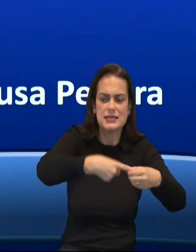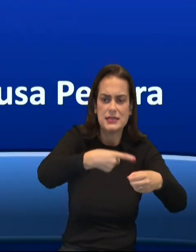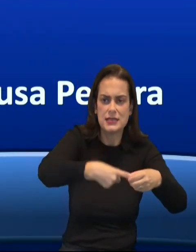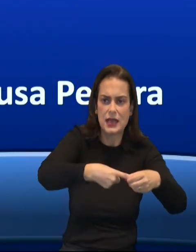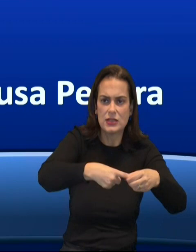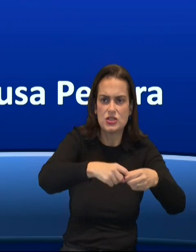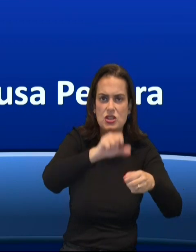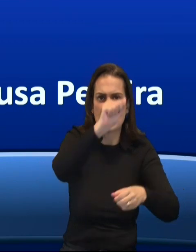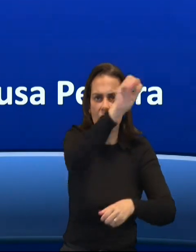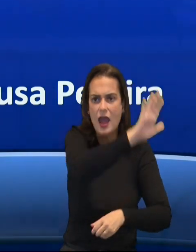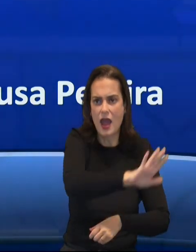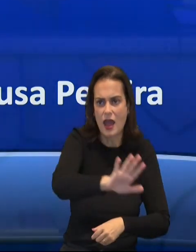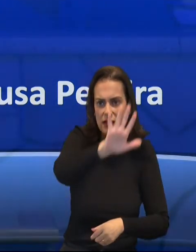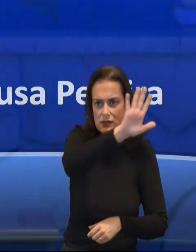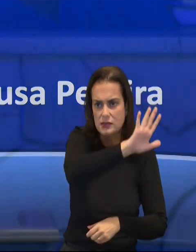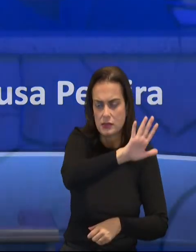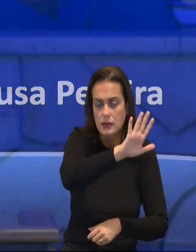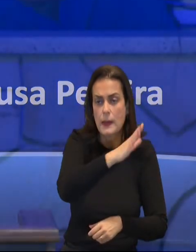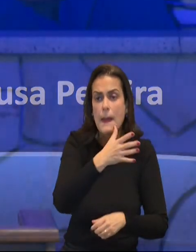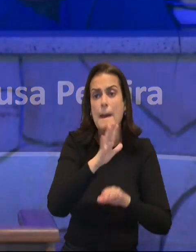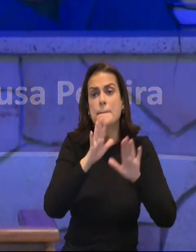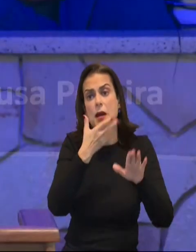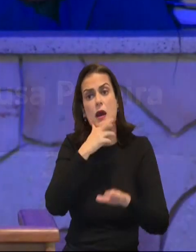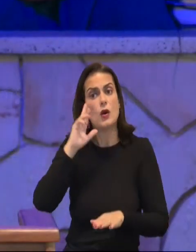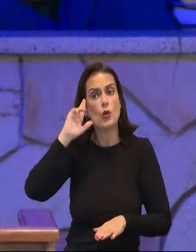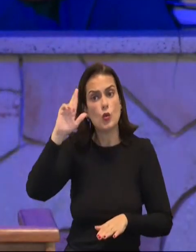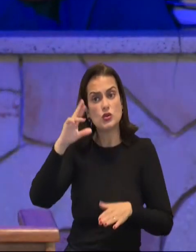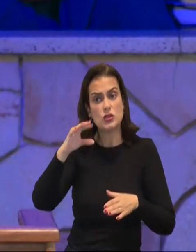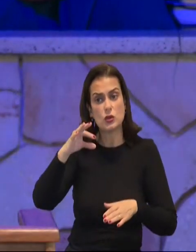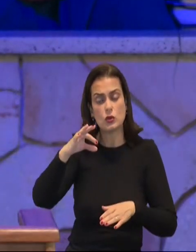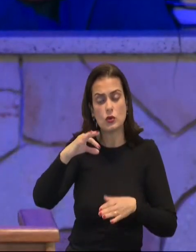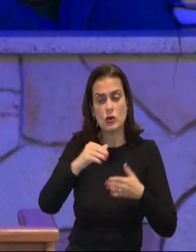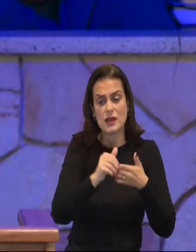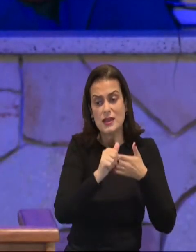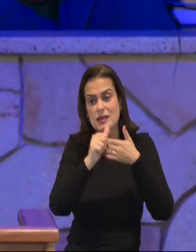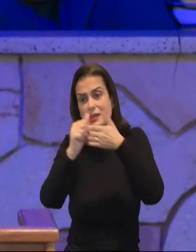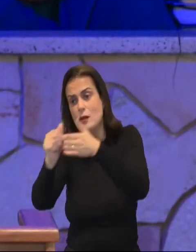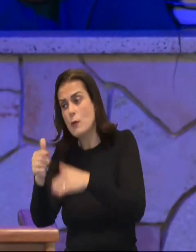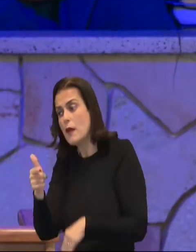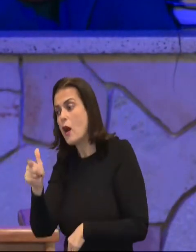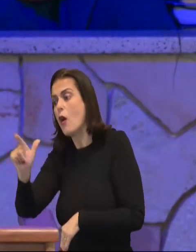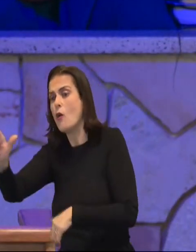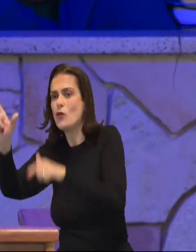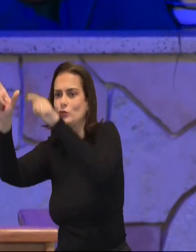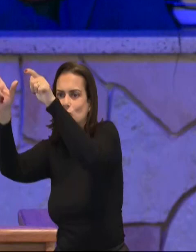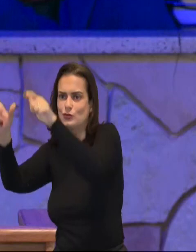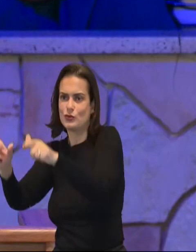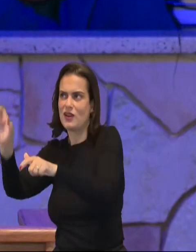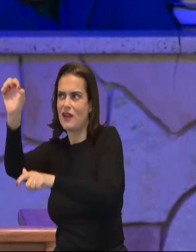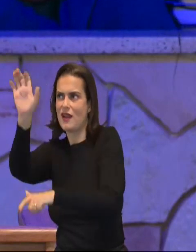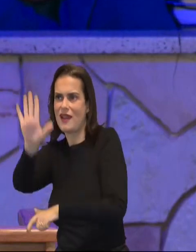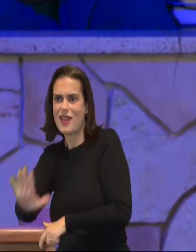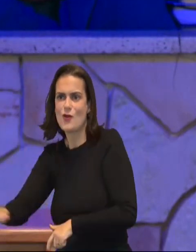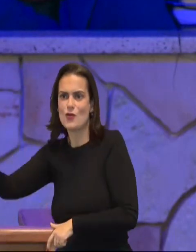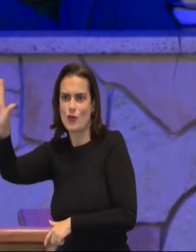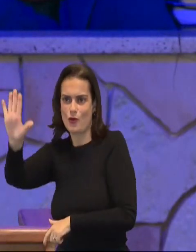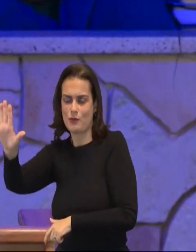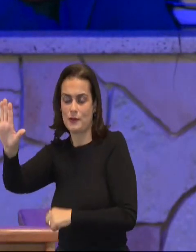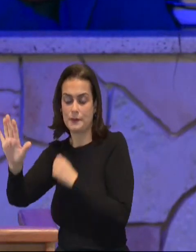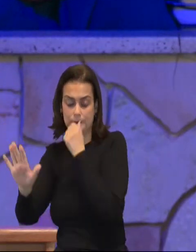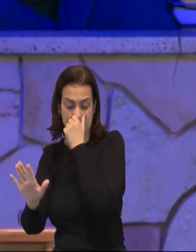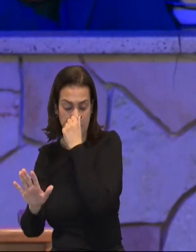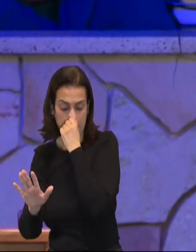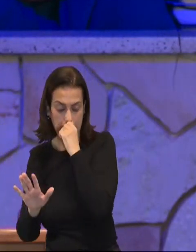da Ásia, mas o Senhor, o Espírito Santo do Senhor dissera que eles fossem para a Europa. Na quarta-feira nós